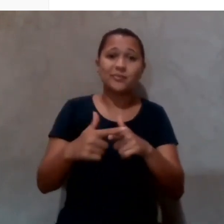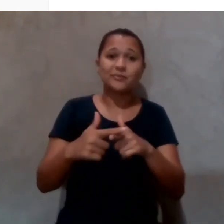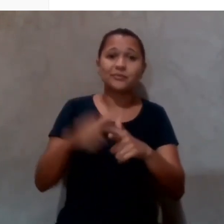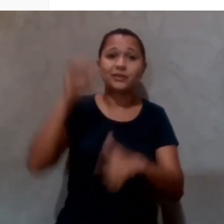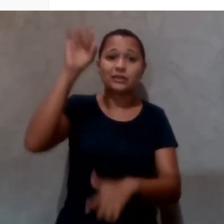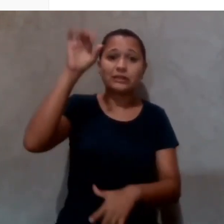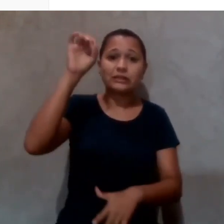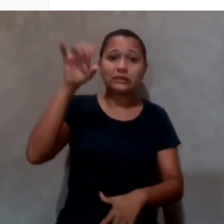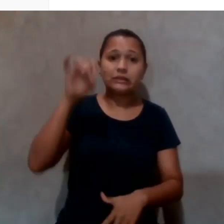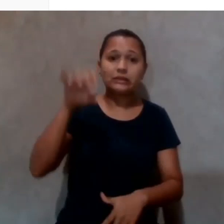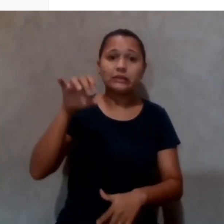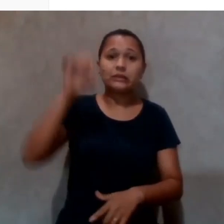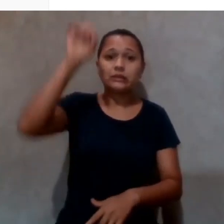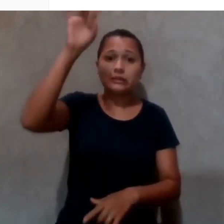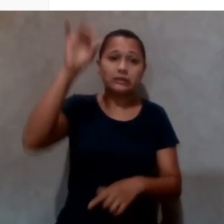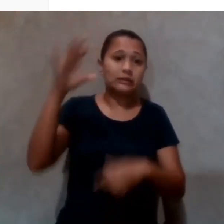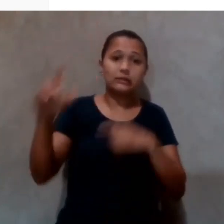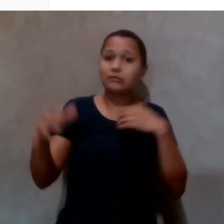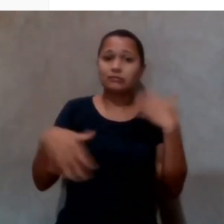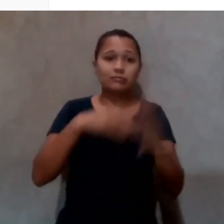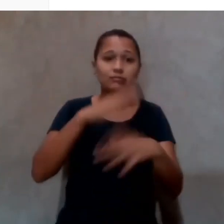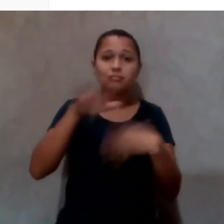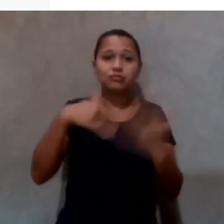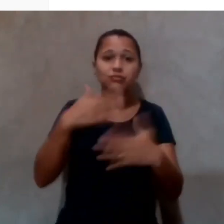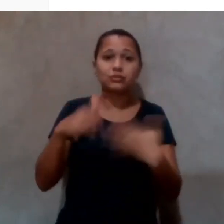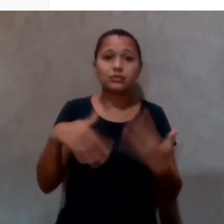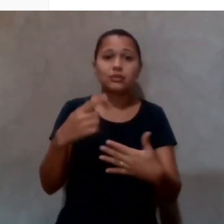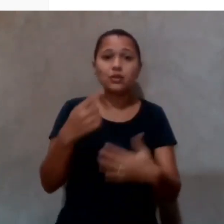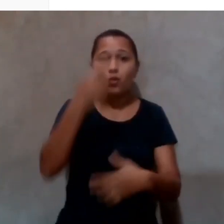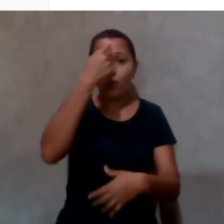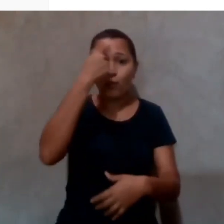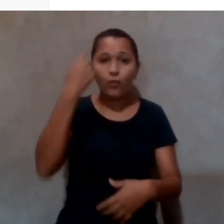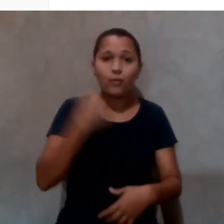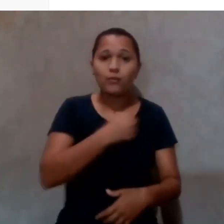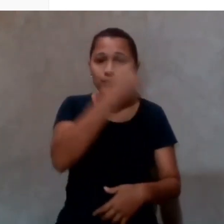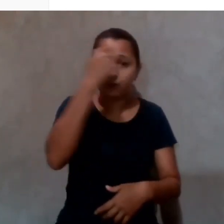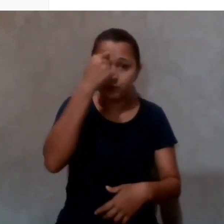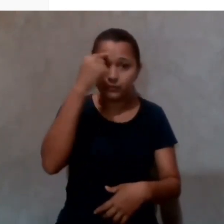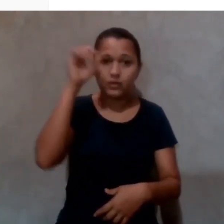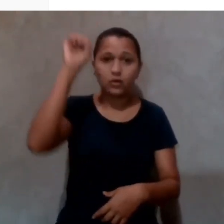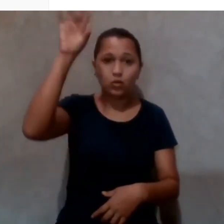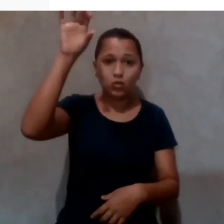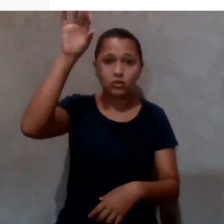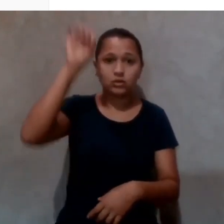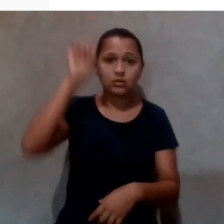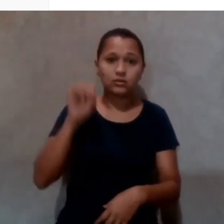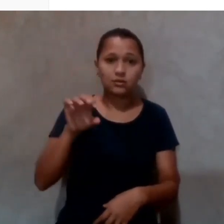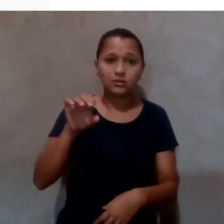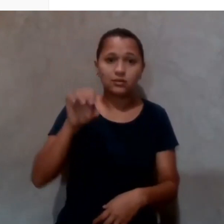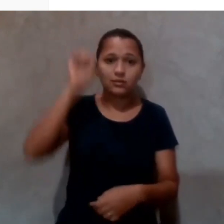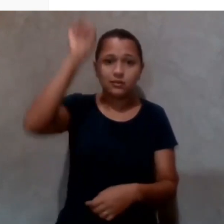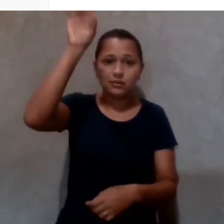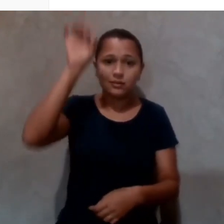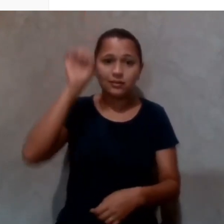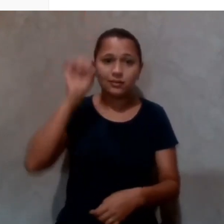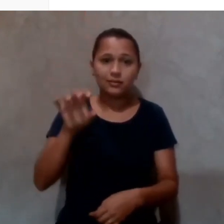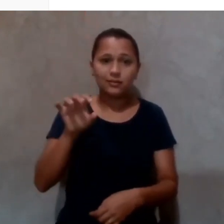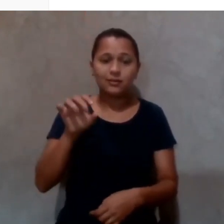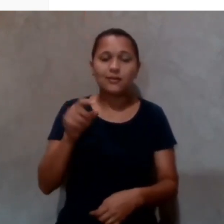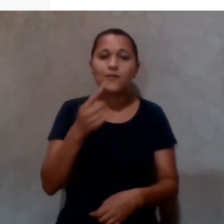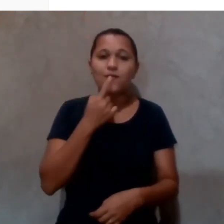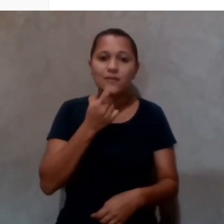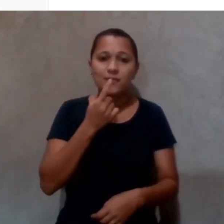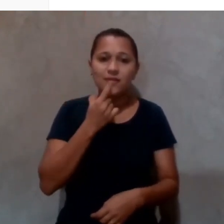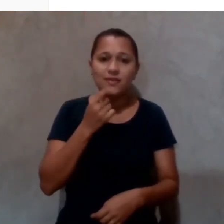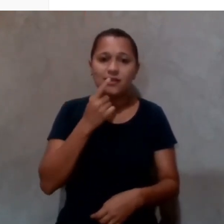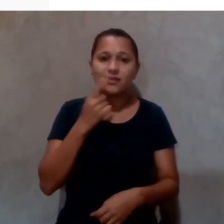luzes unicamente em verde ou vermelho. Os semáforos funcionam de forma independente. A probabilidade de